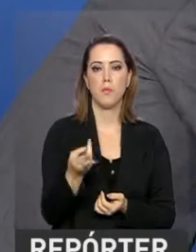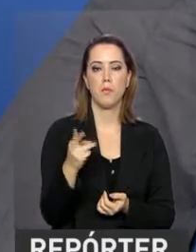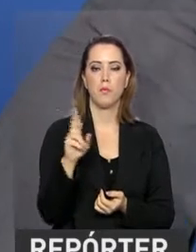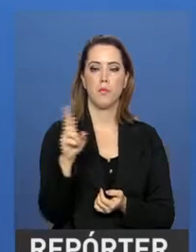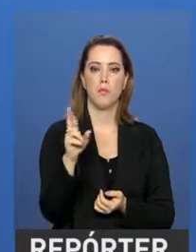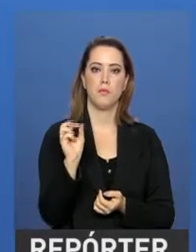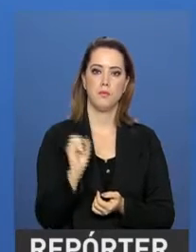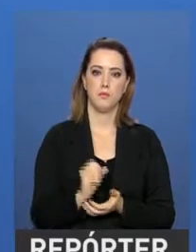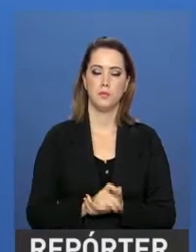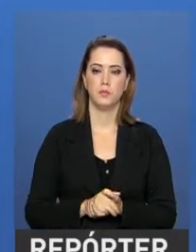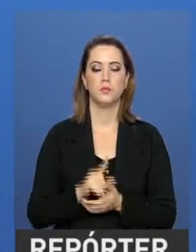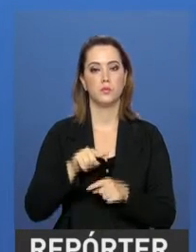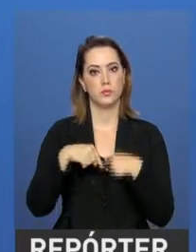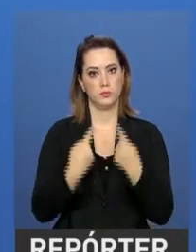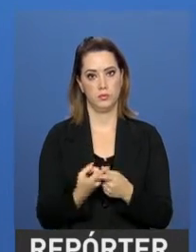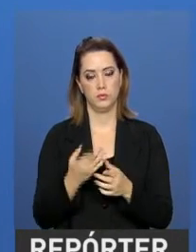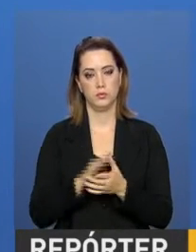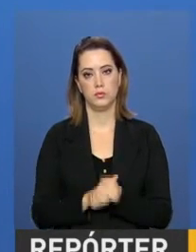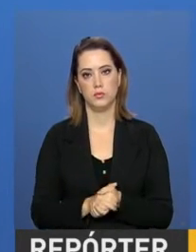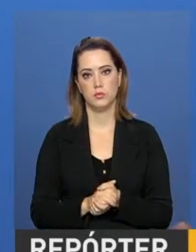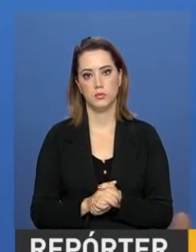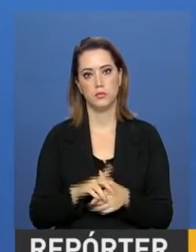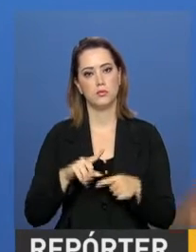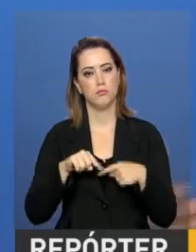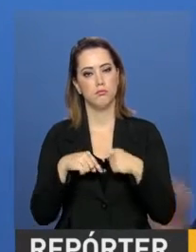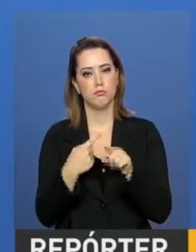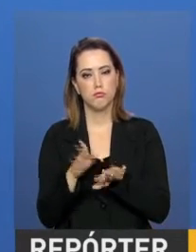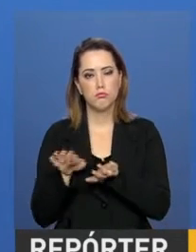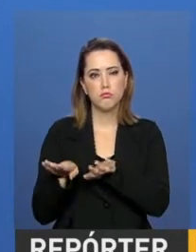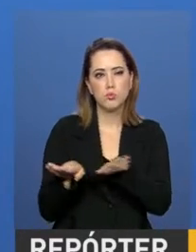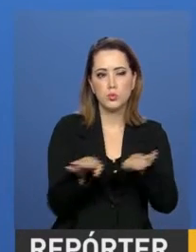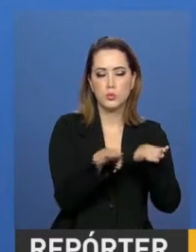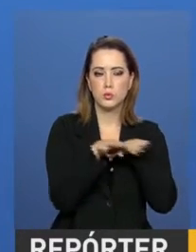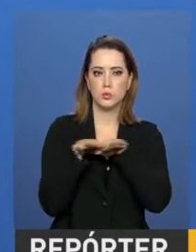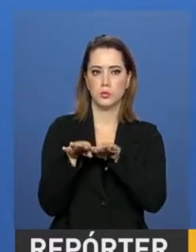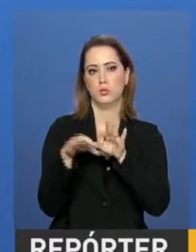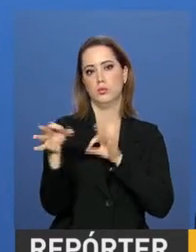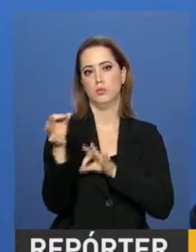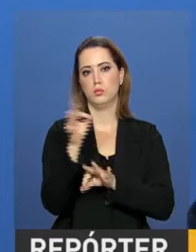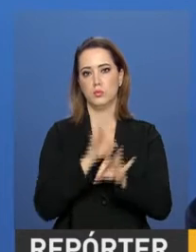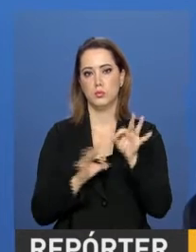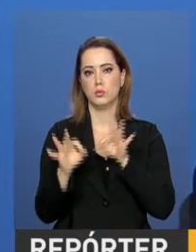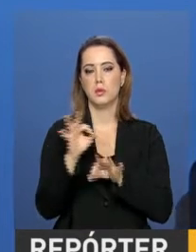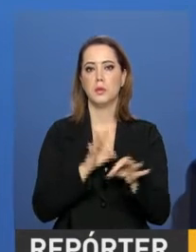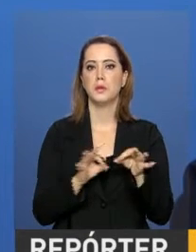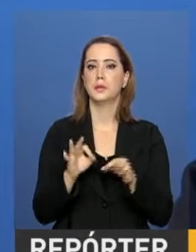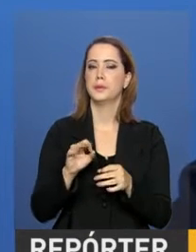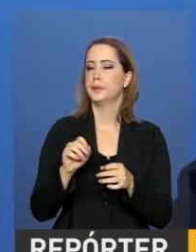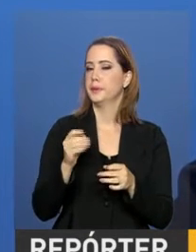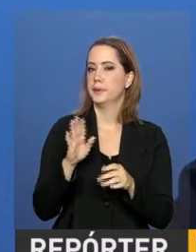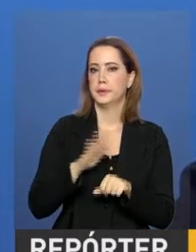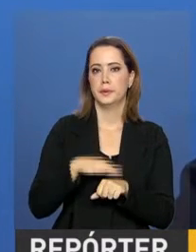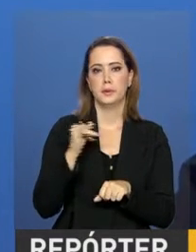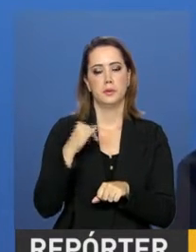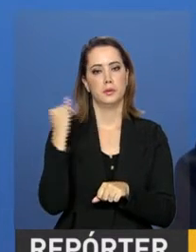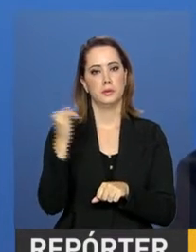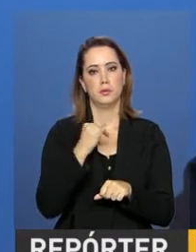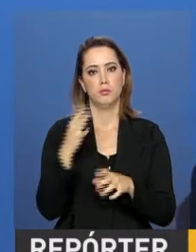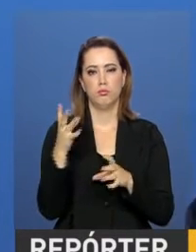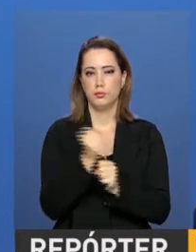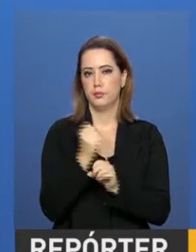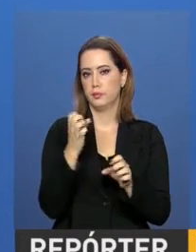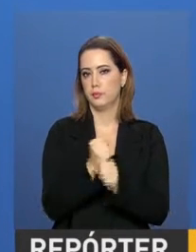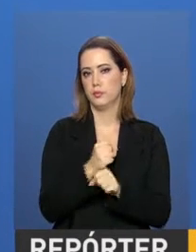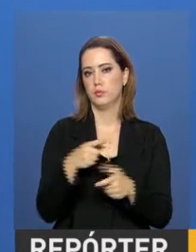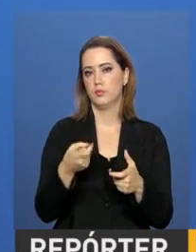reais depois da equação que resolveu é um dos principais problemas orçamentários